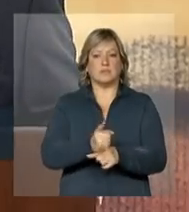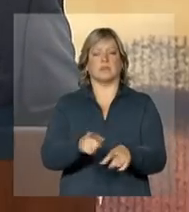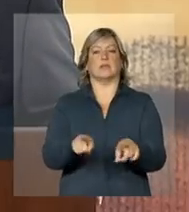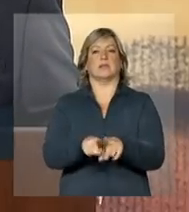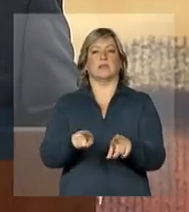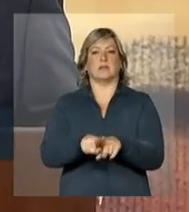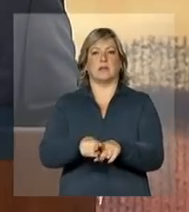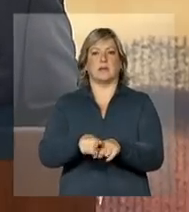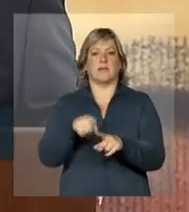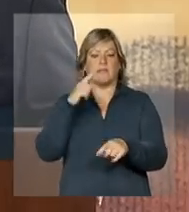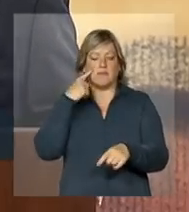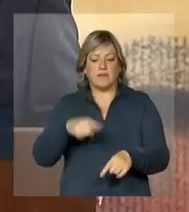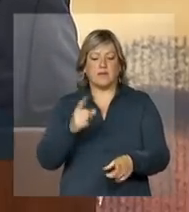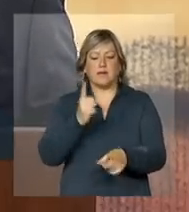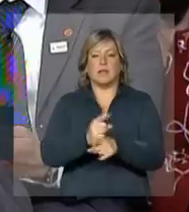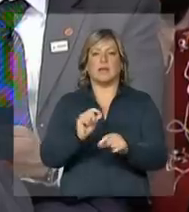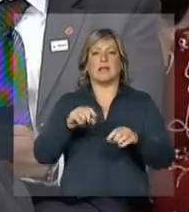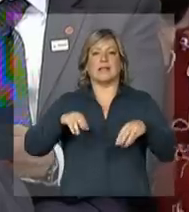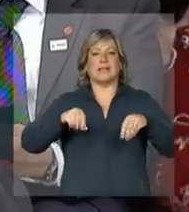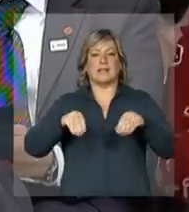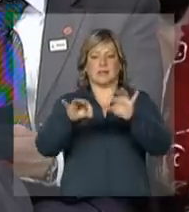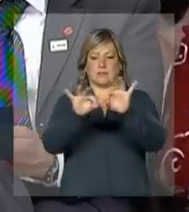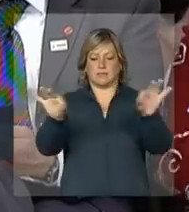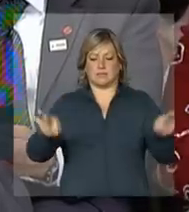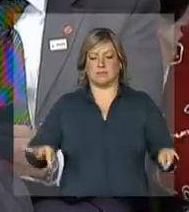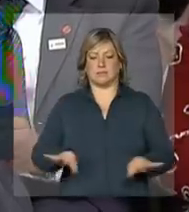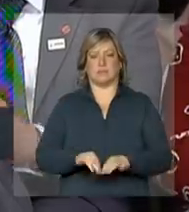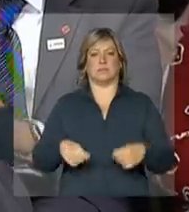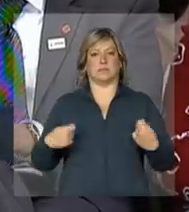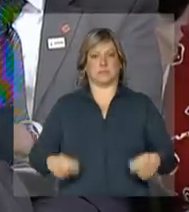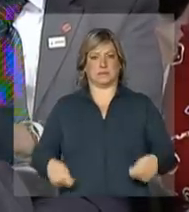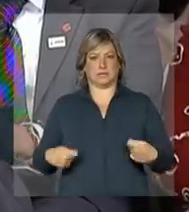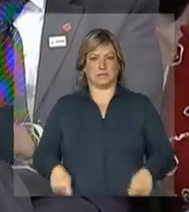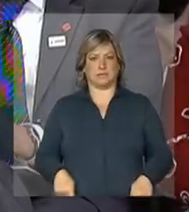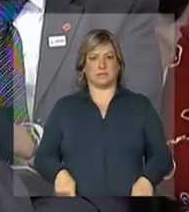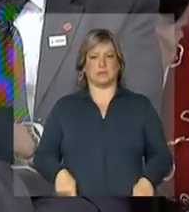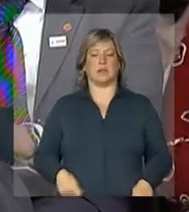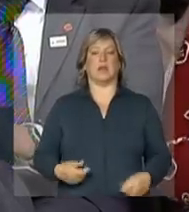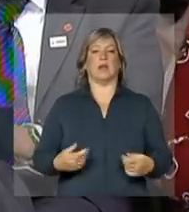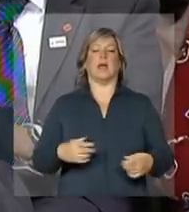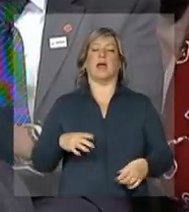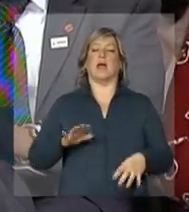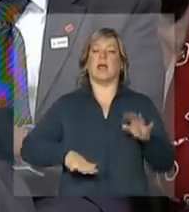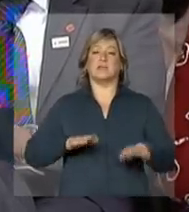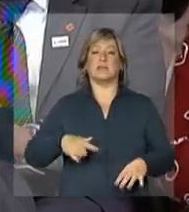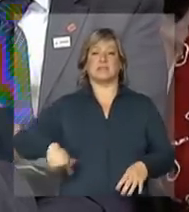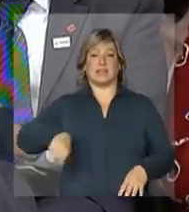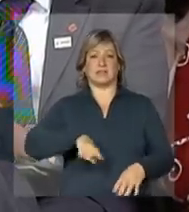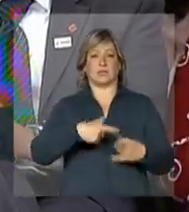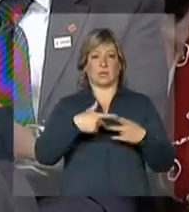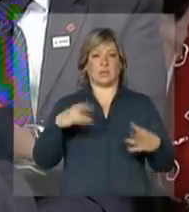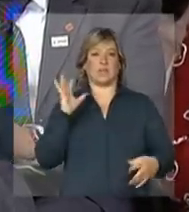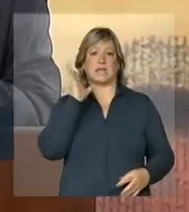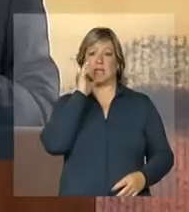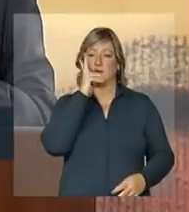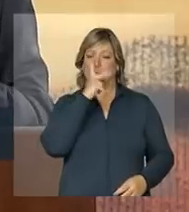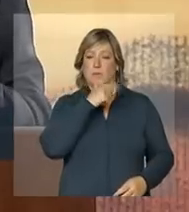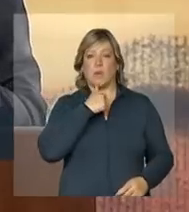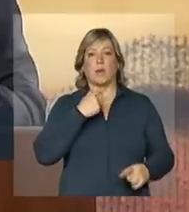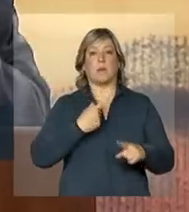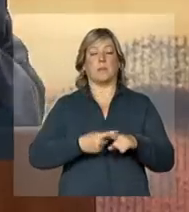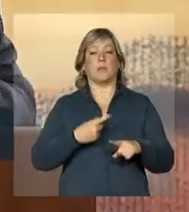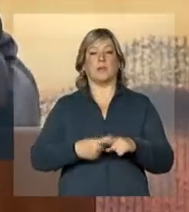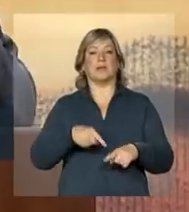das ter muitas vezes esses processos demoram mais tempo do que deveriam porque nos processos não se identifica